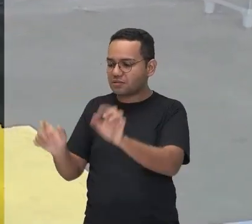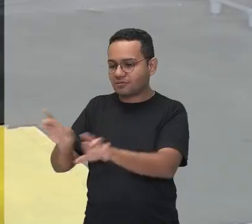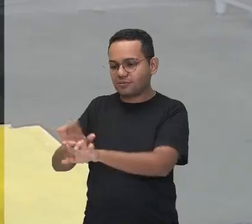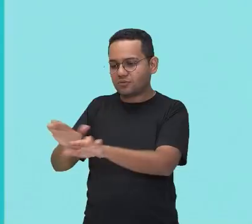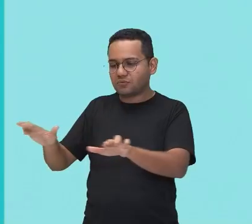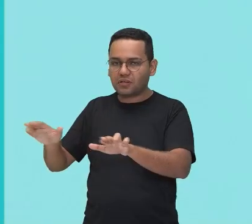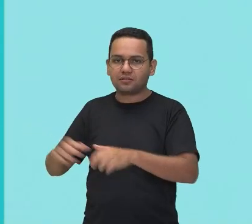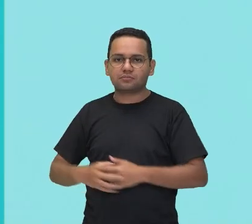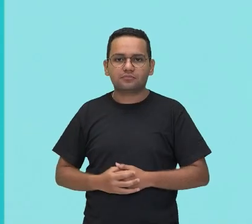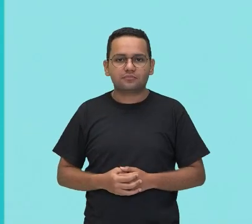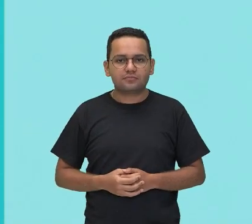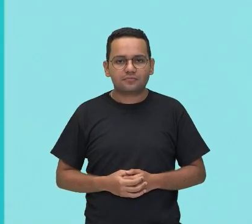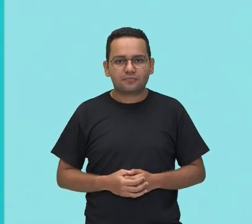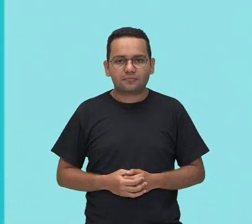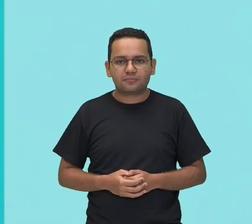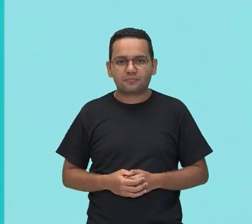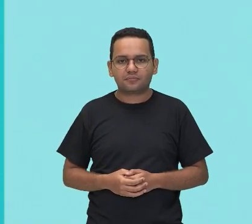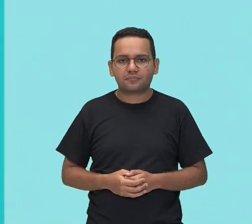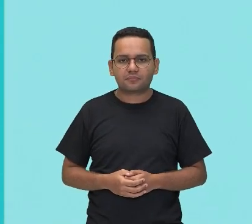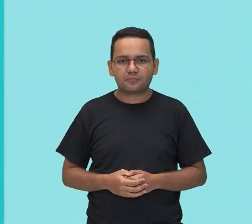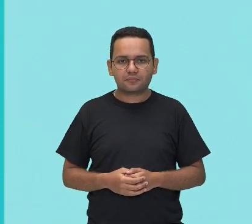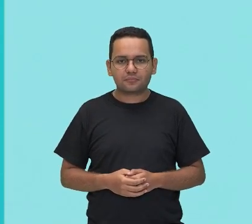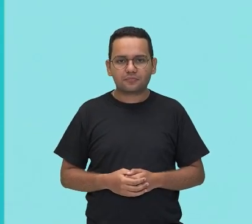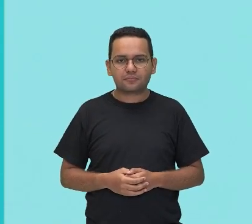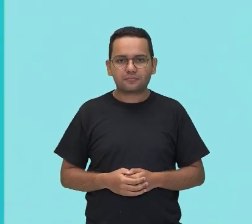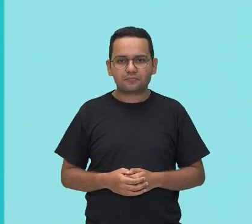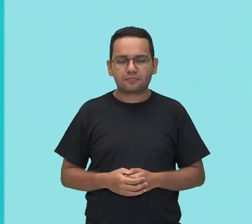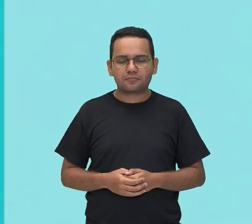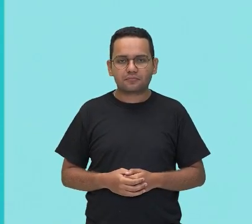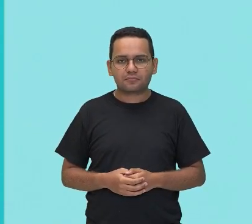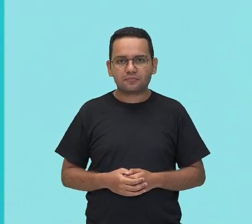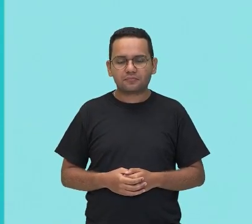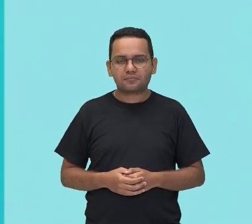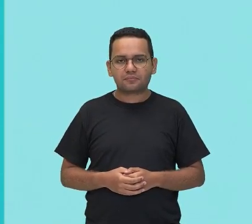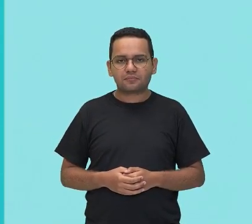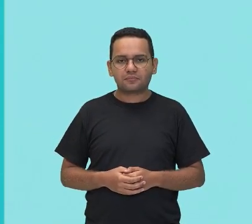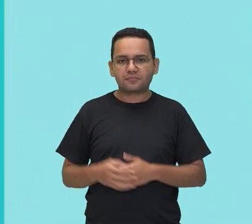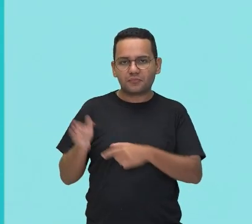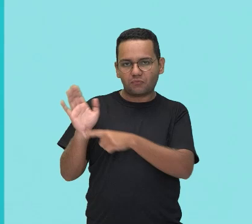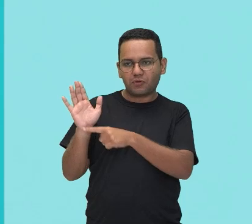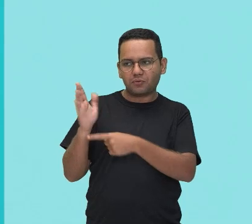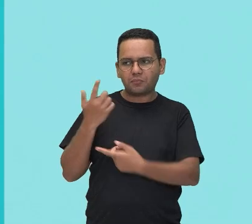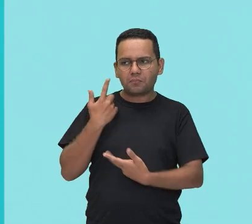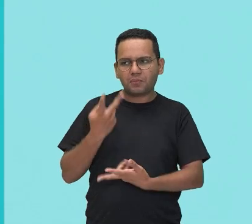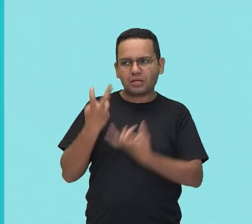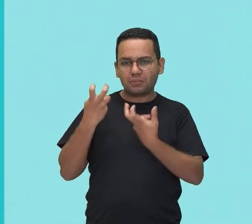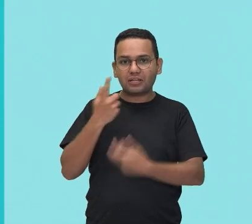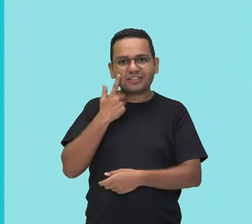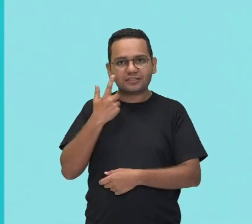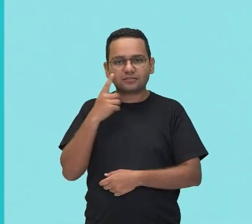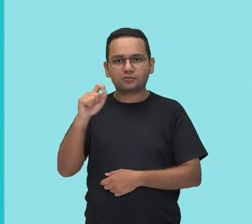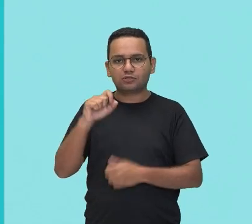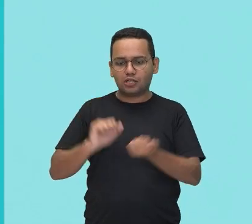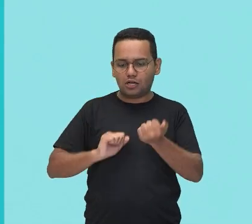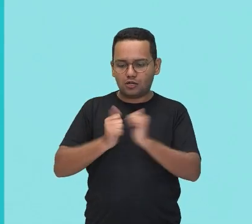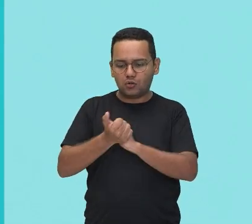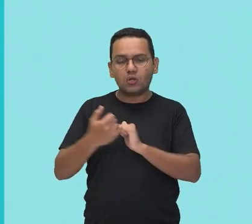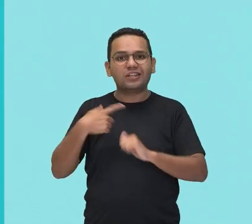sociedade. Muito bem. Olha só que interessante, né? O quanto a gente pode ver que a luta ela